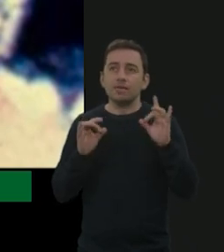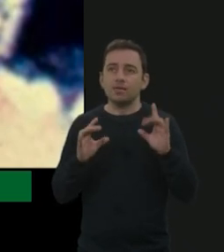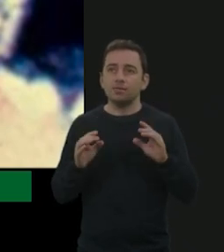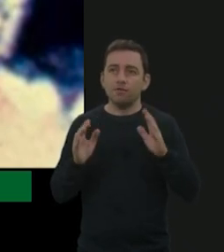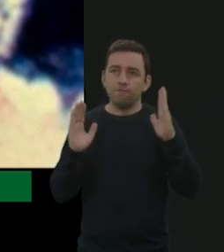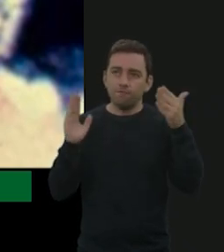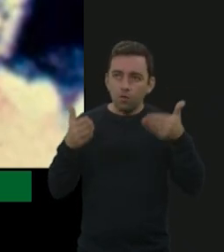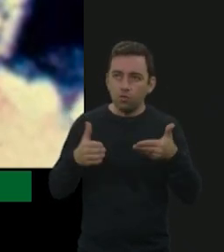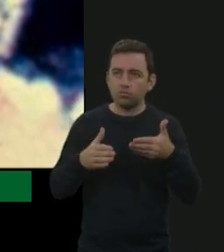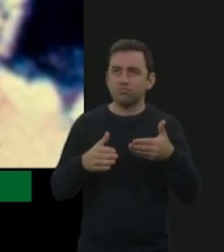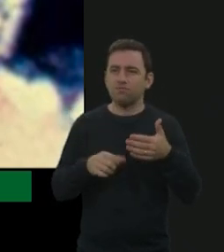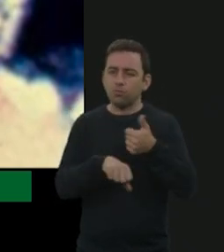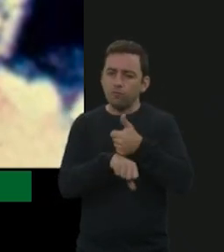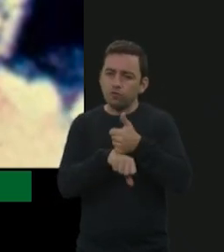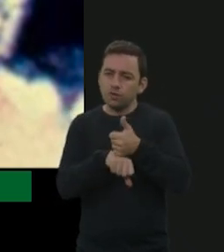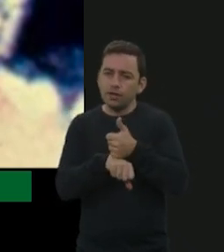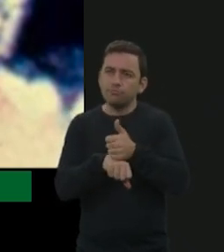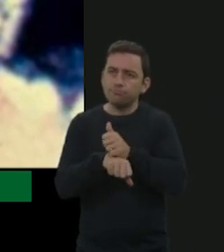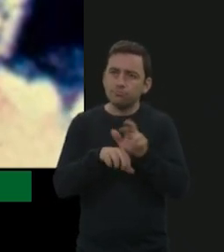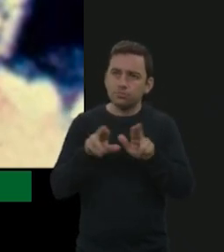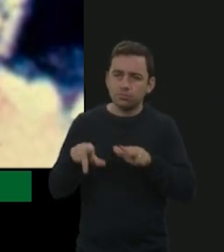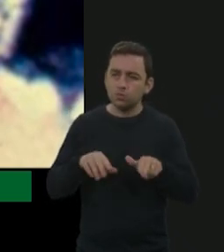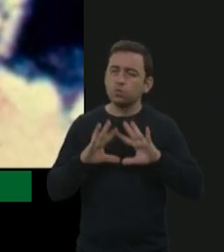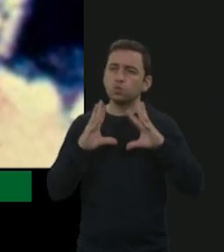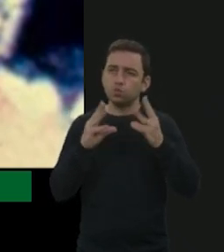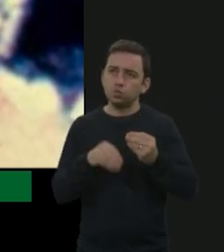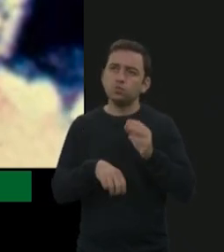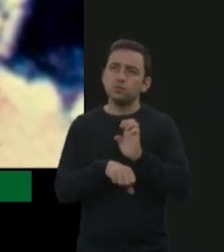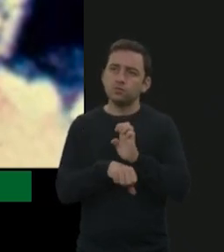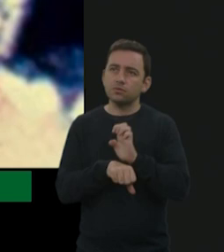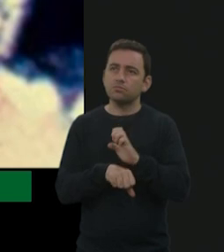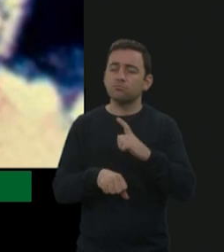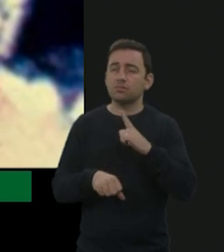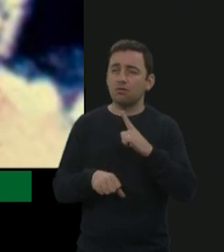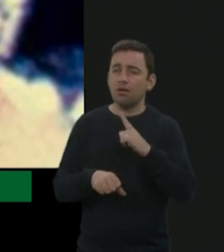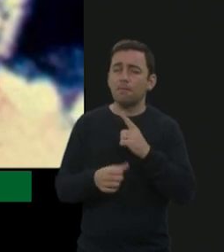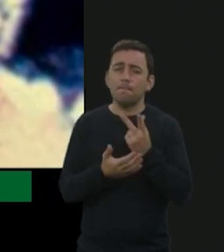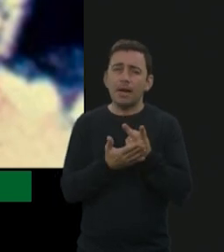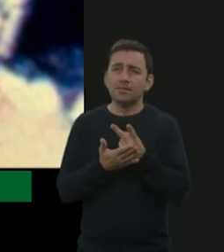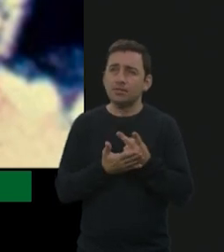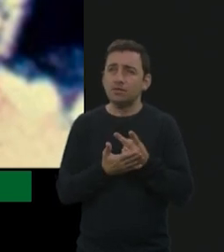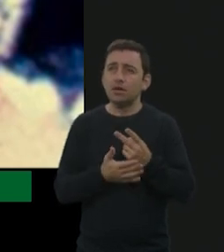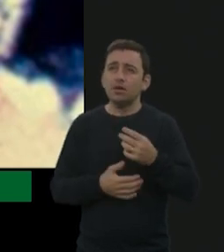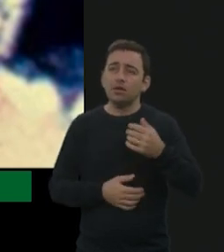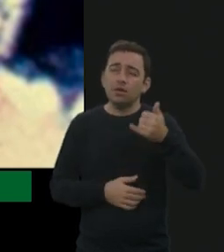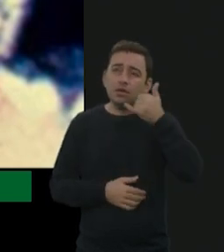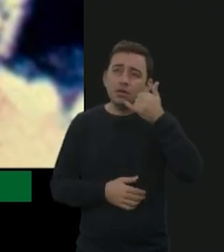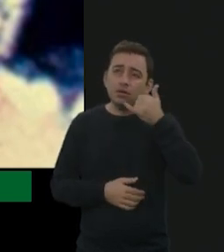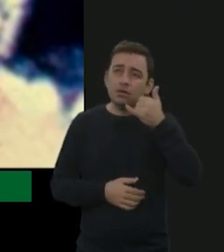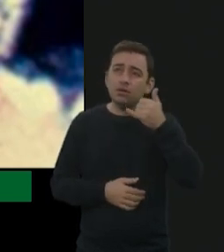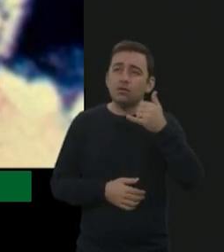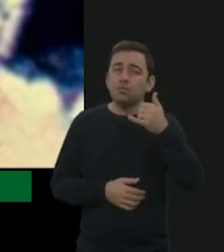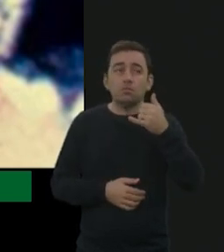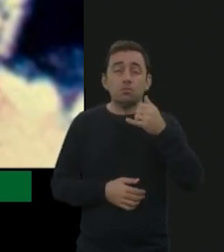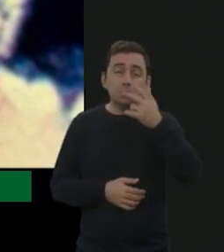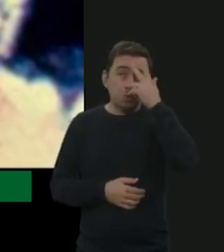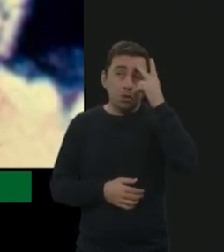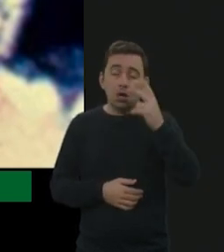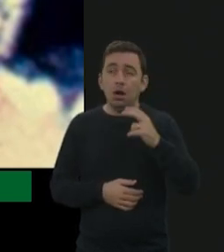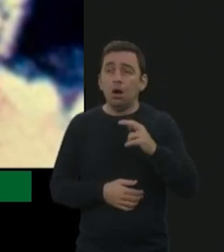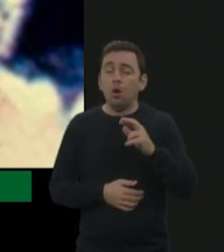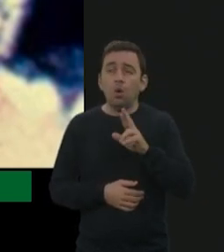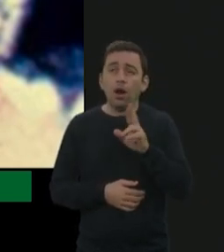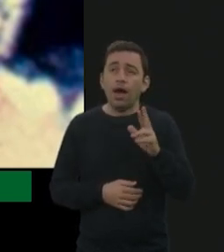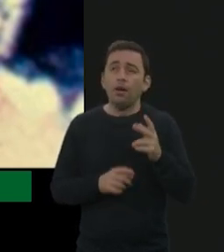equipe multidisciplinar em todos os estados. Então, a gente recebe paciente, telefone, gente de Roraima, de Manaus,